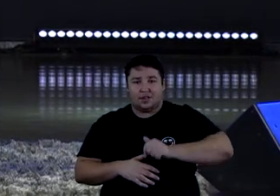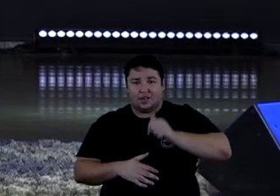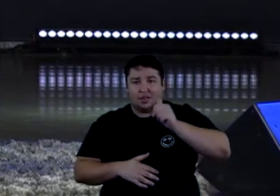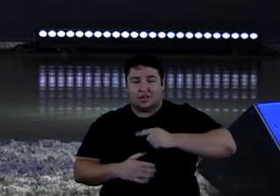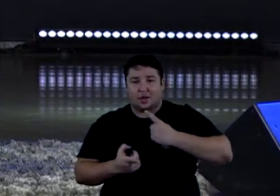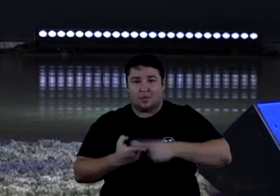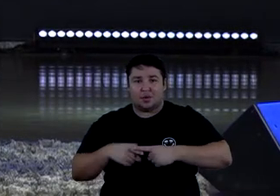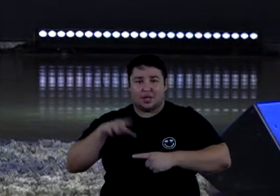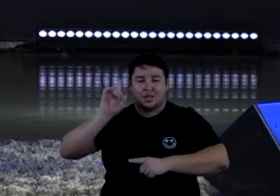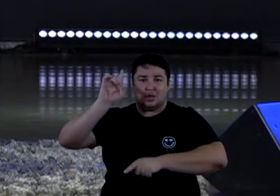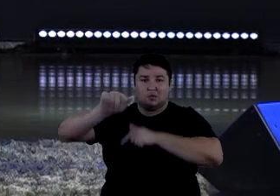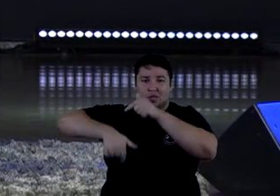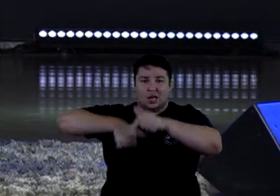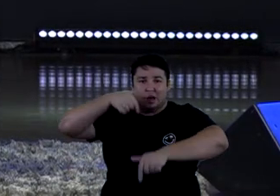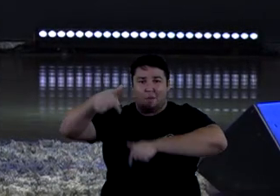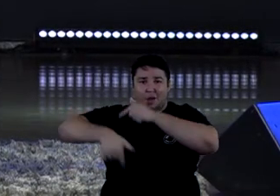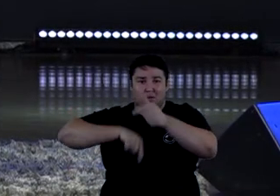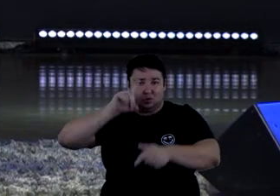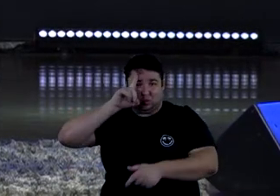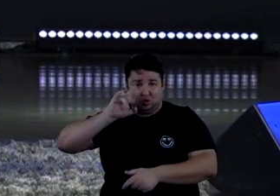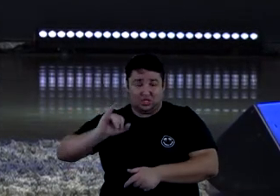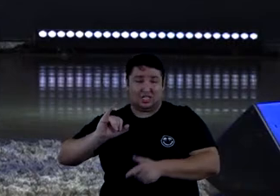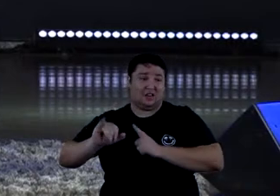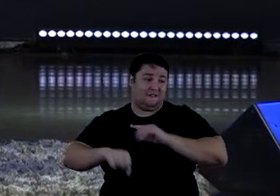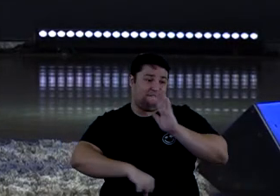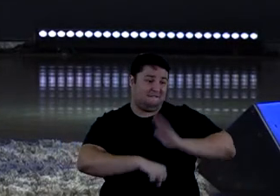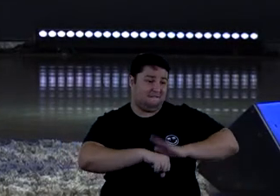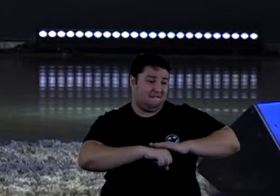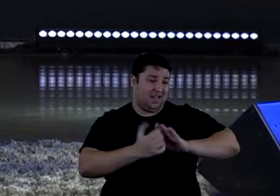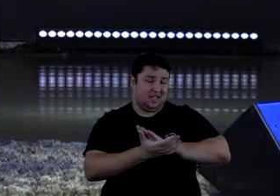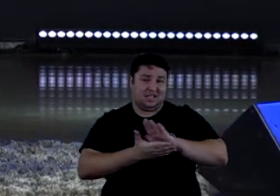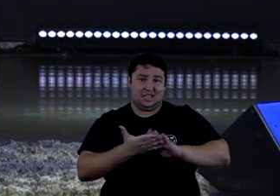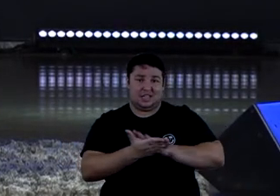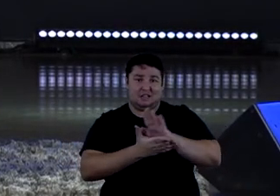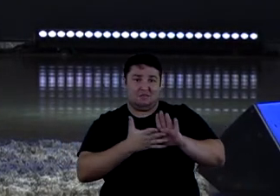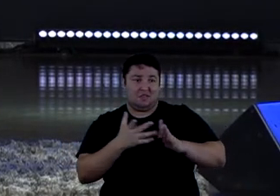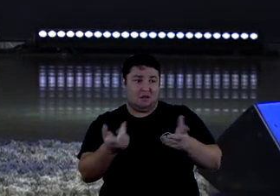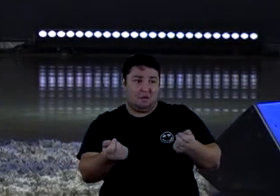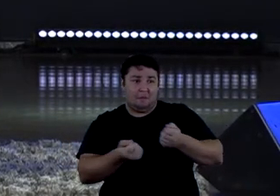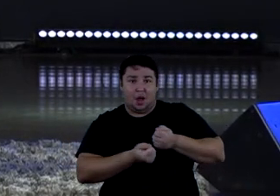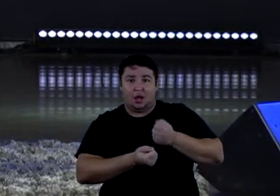Deus está trabalhando. O dia que Deus não tiver mais nada para fazer na tua vida, Ele vai te recolher.